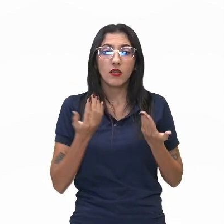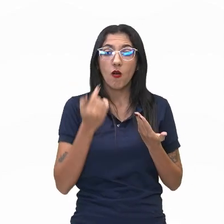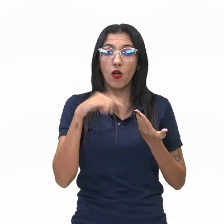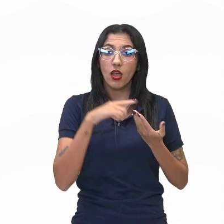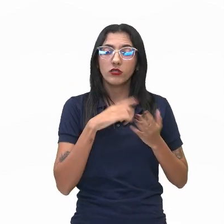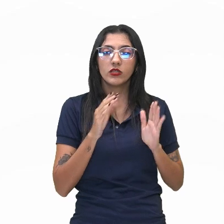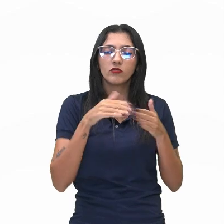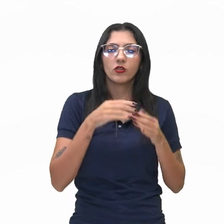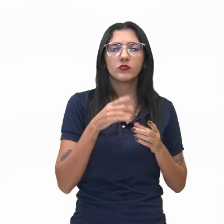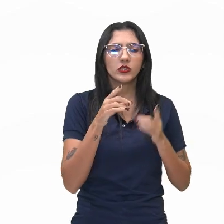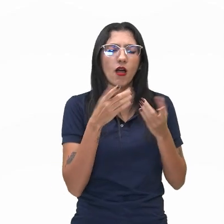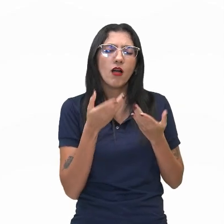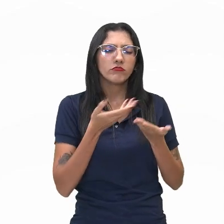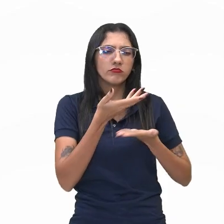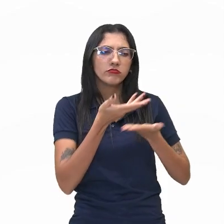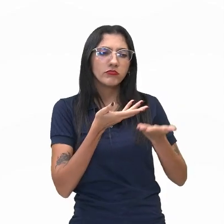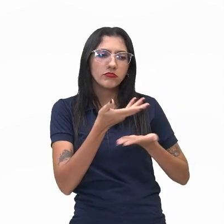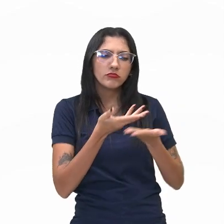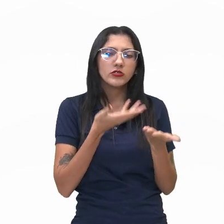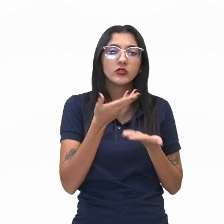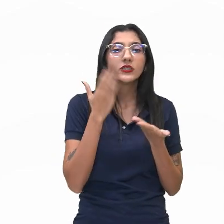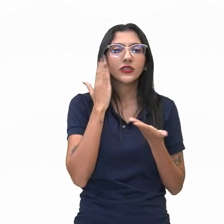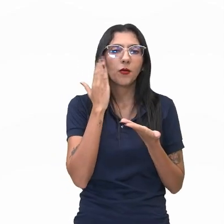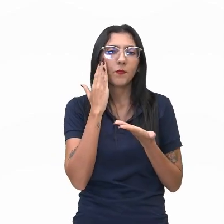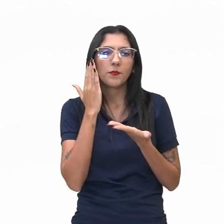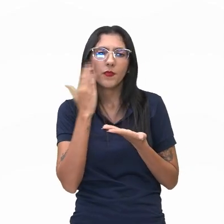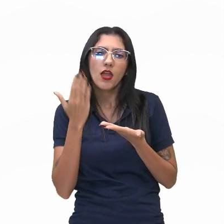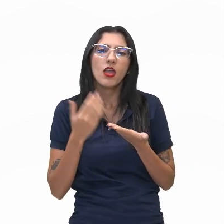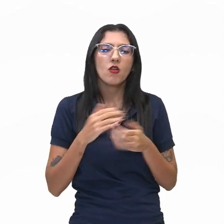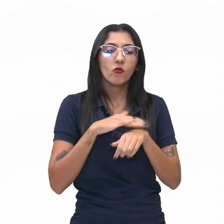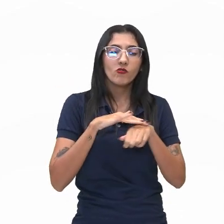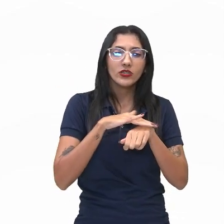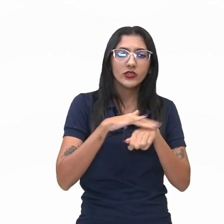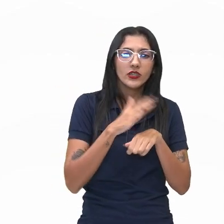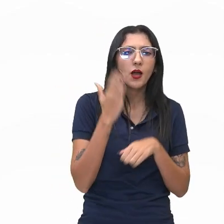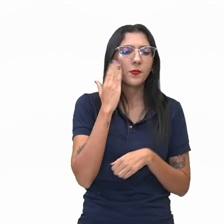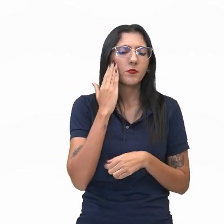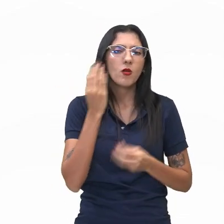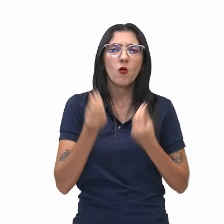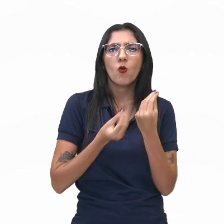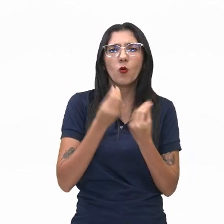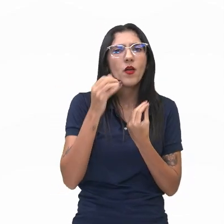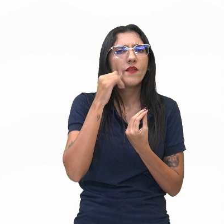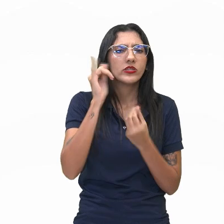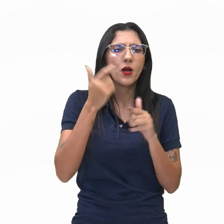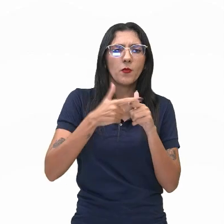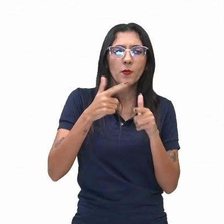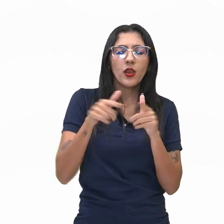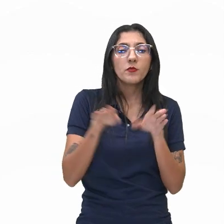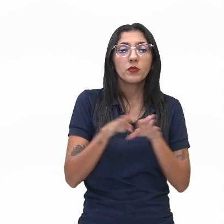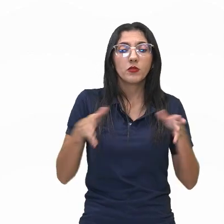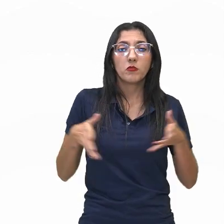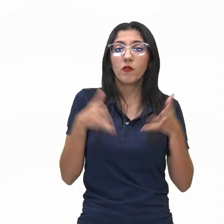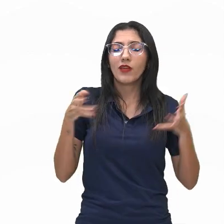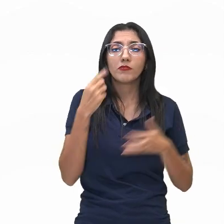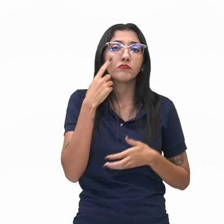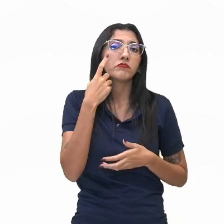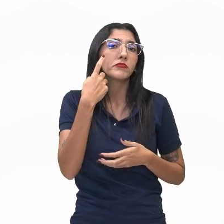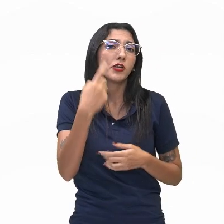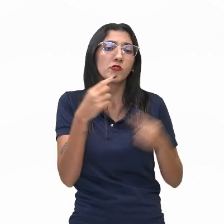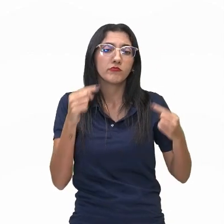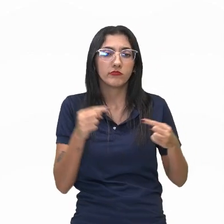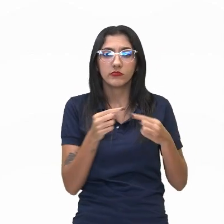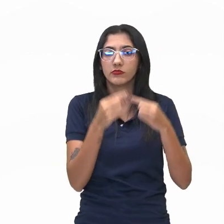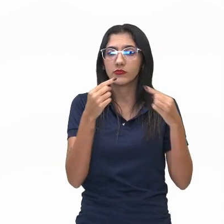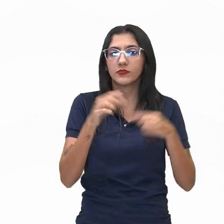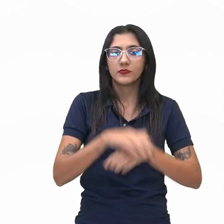um diálogo e a consulta como meio de resolver diferenças e promover interesses comuns, né?